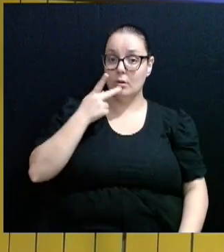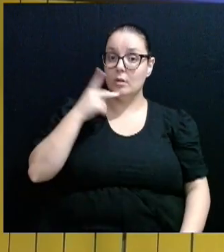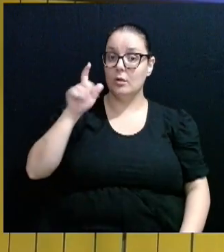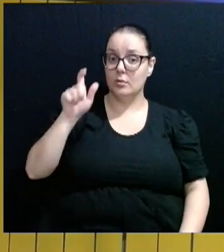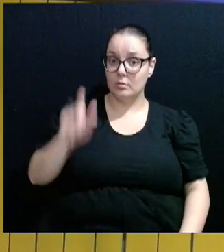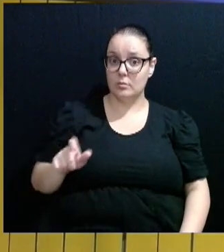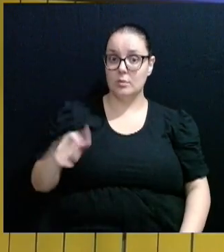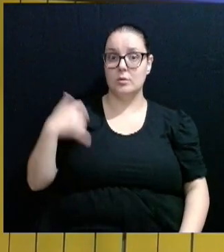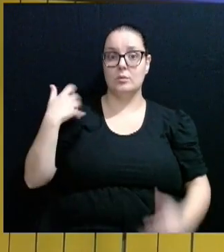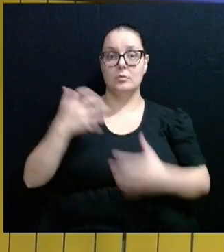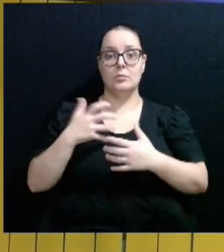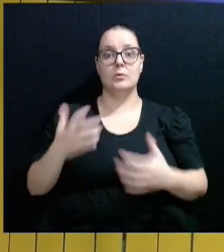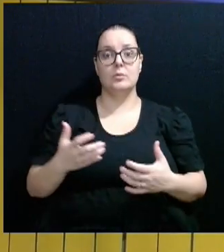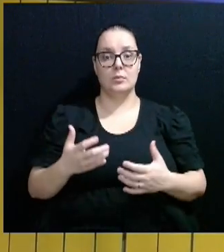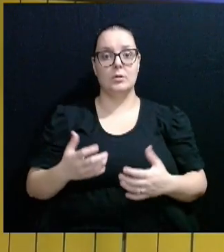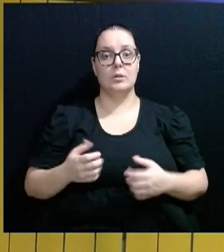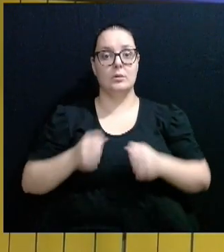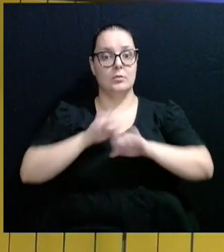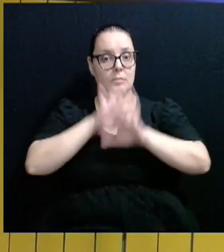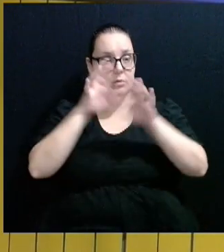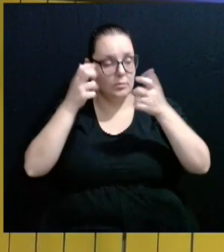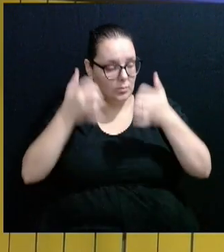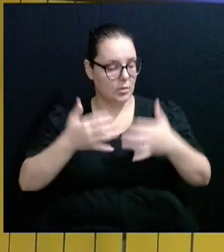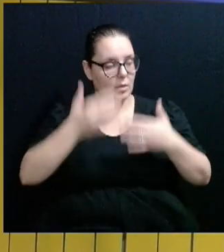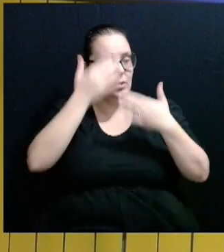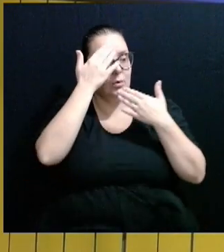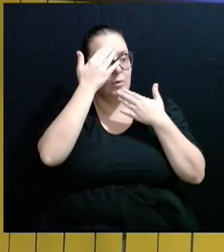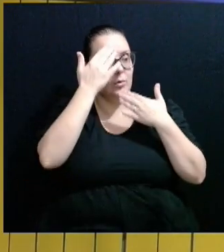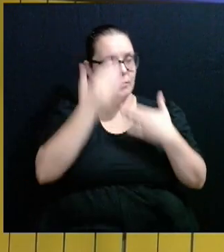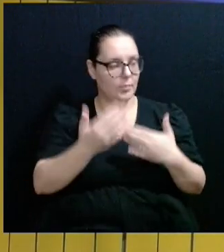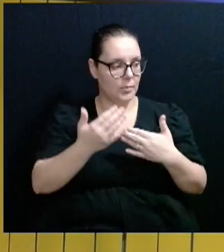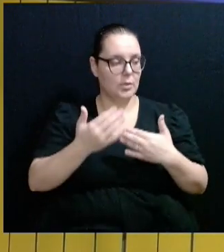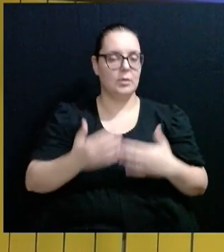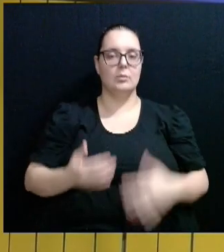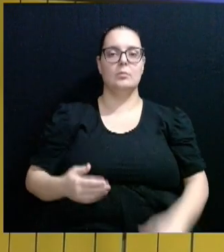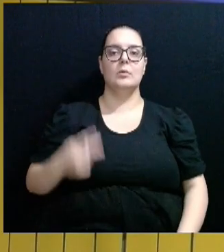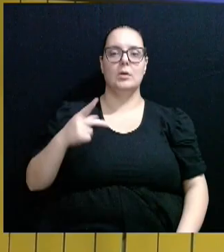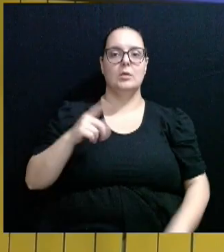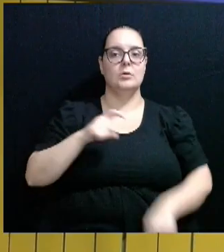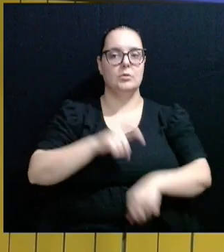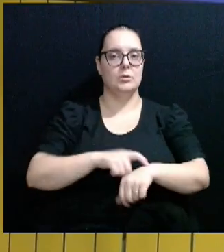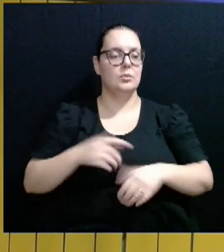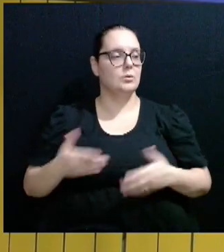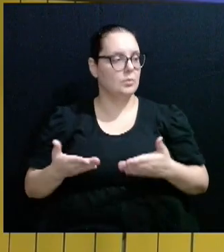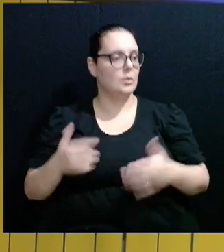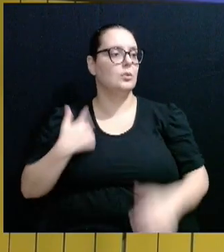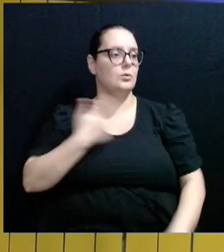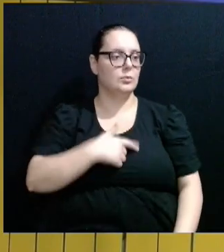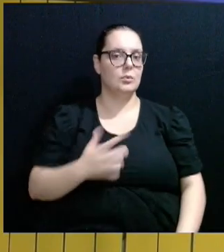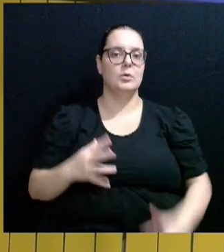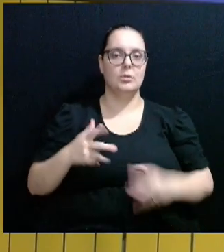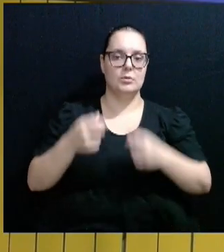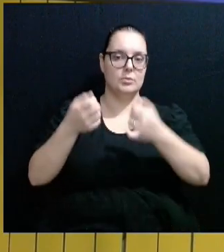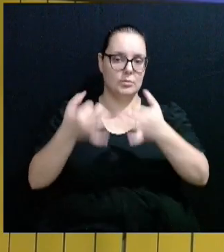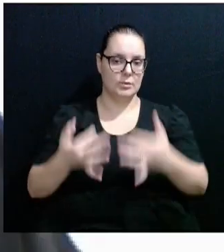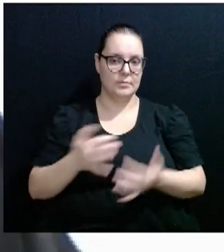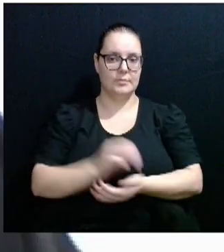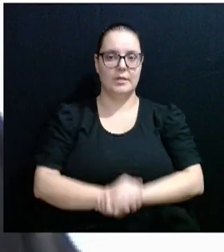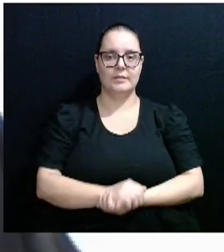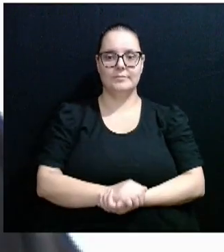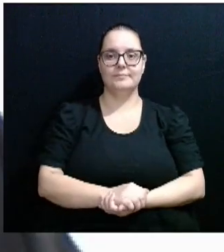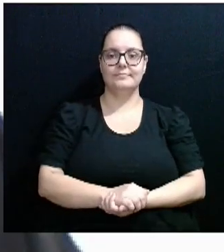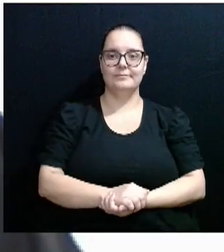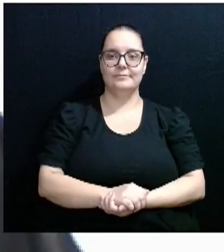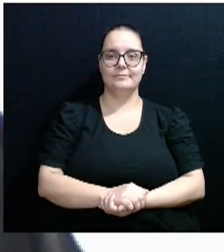idosa com grandes esclarecimentos. Muito obrigada pela sua disponibilidade com a gente e pelas explicações.